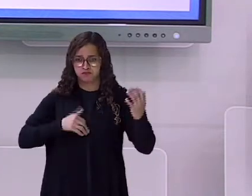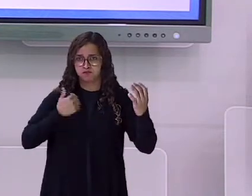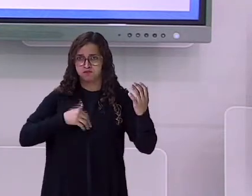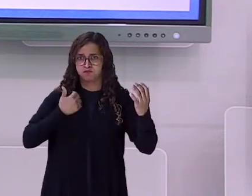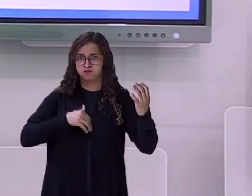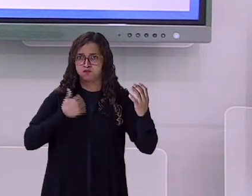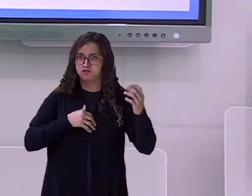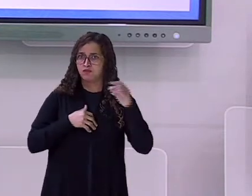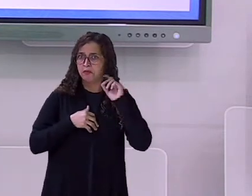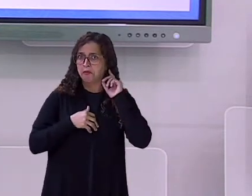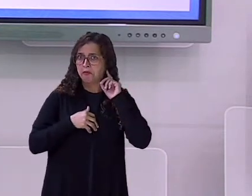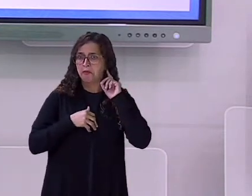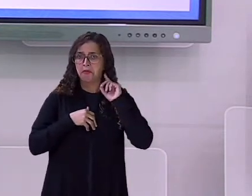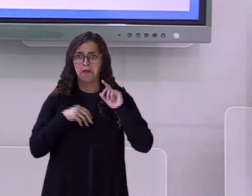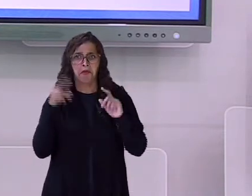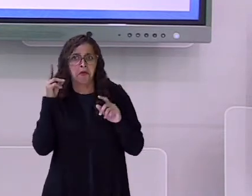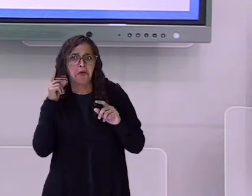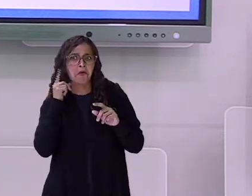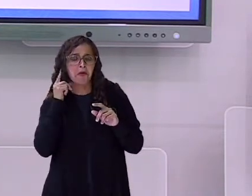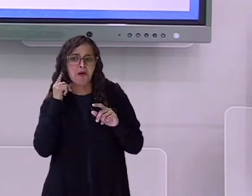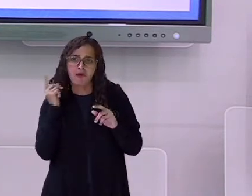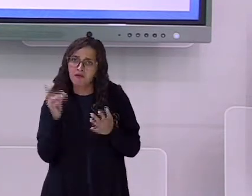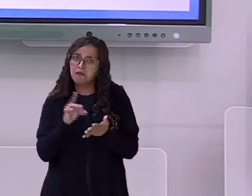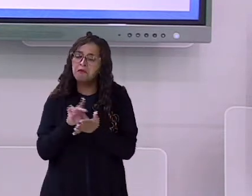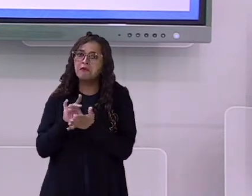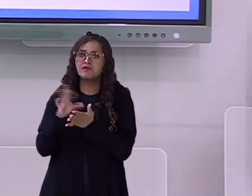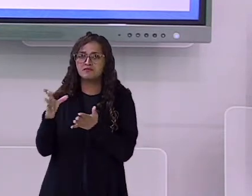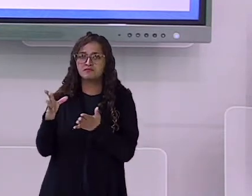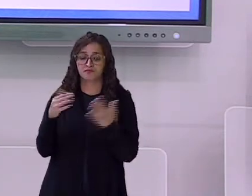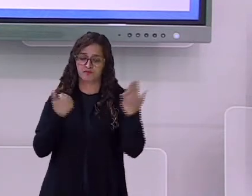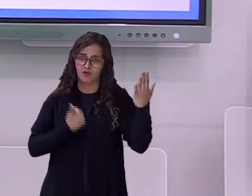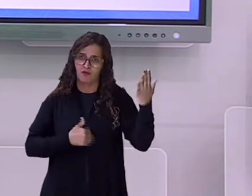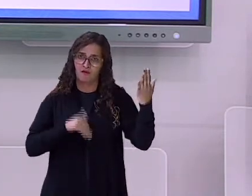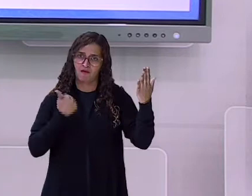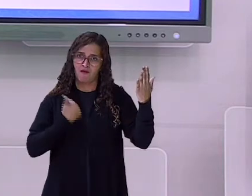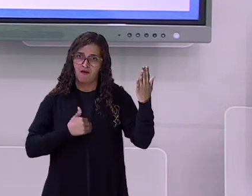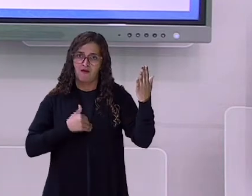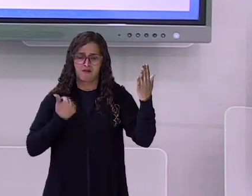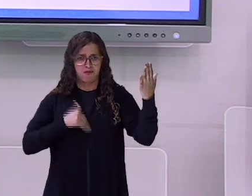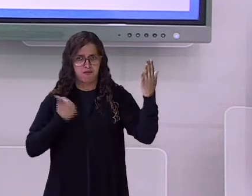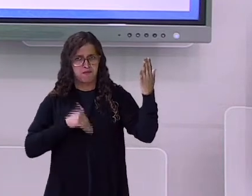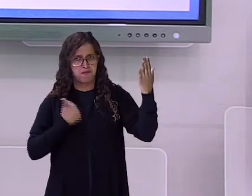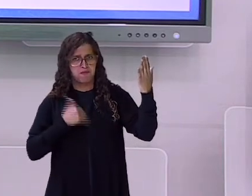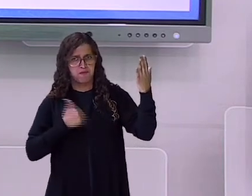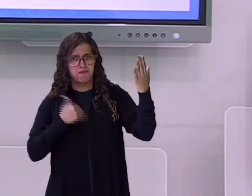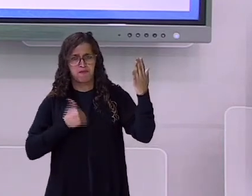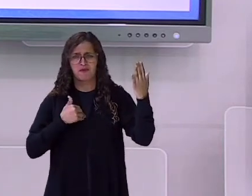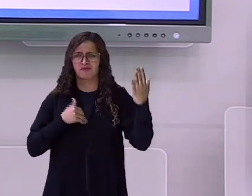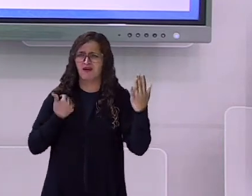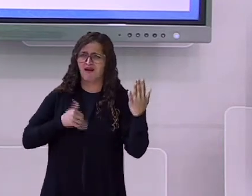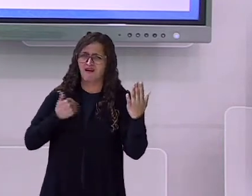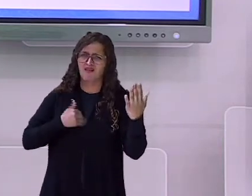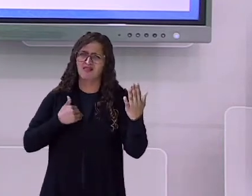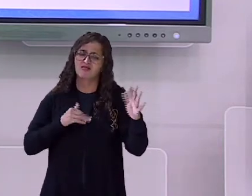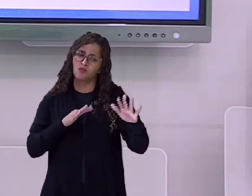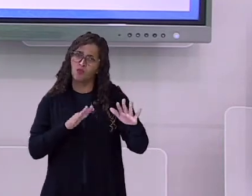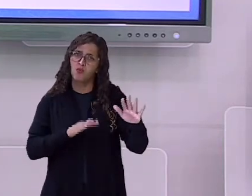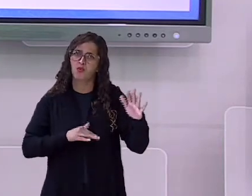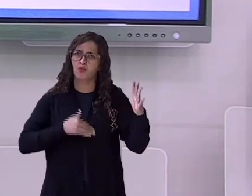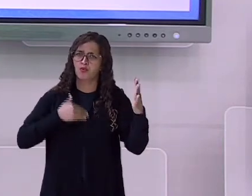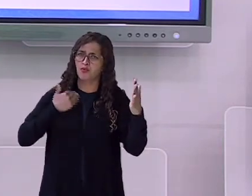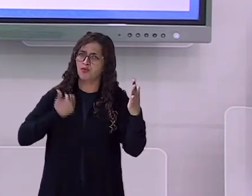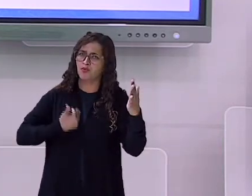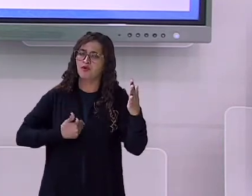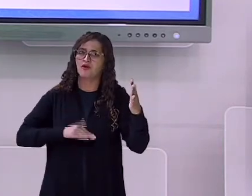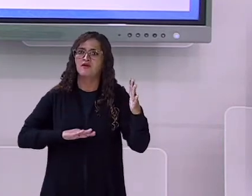ele tocou um instrumento de corda de orelha. Mas nós temos aqui o violão, a guitarra elétrica, o baixo, a viola caipira, cavaquinho, o